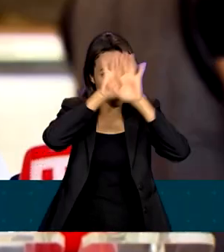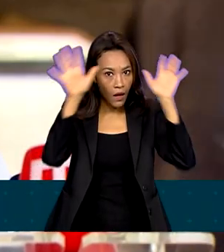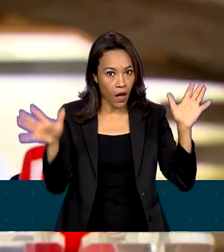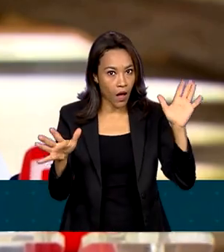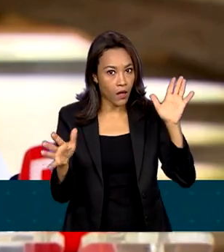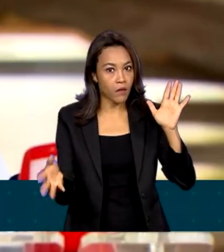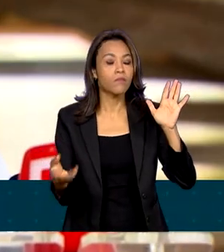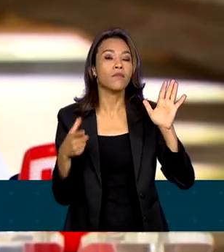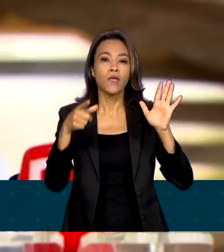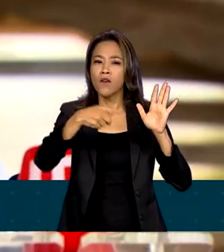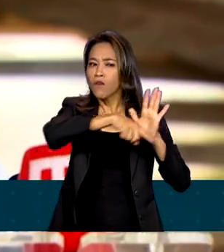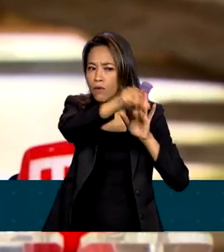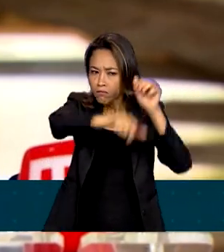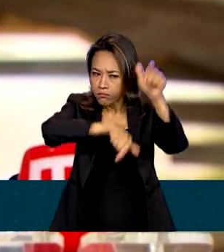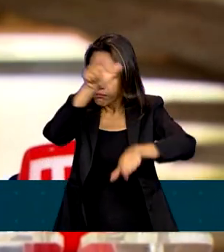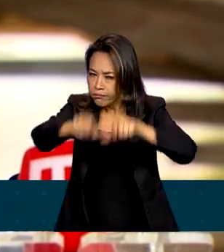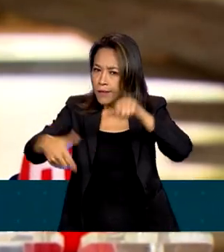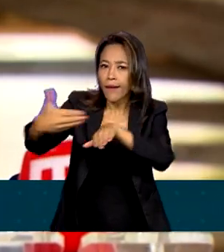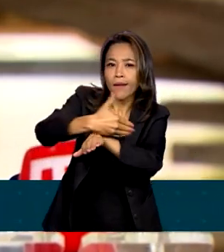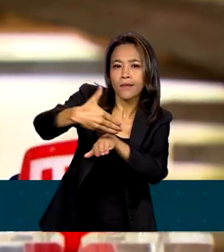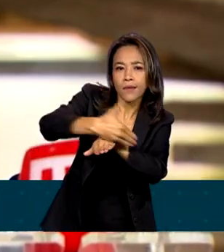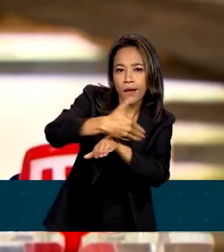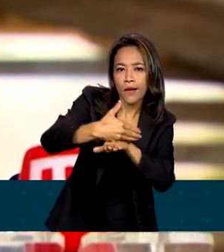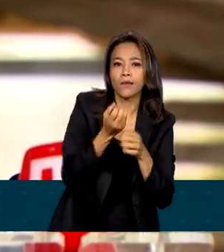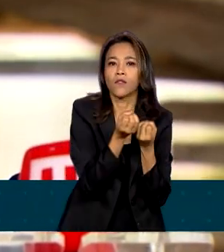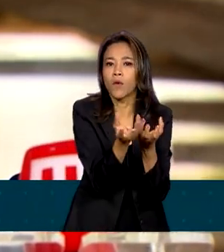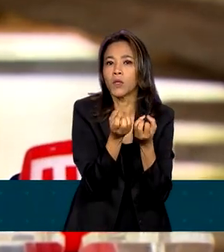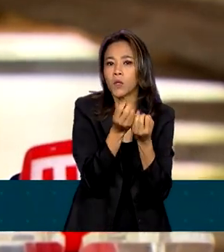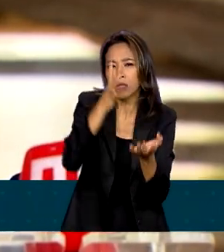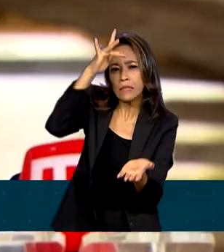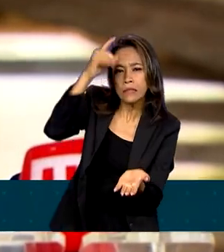as pessoas têm acesso aos dados em tempo real,